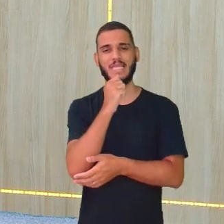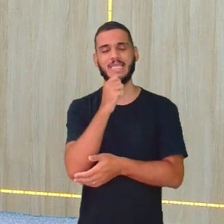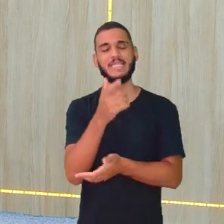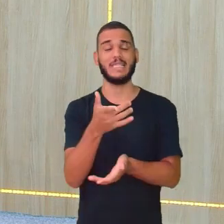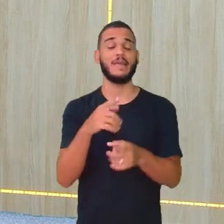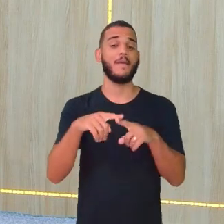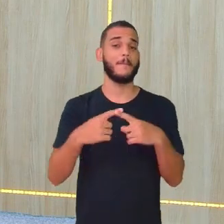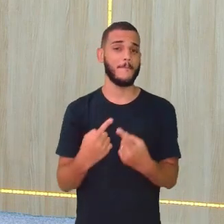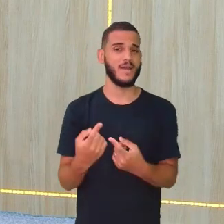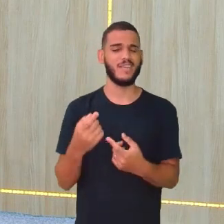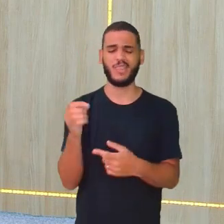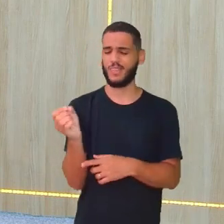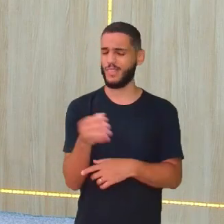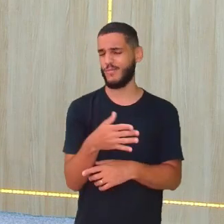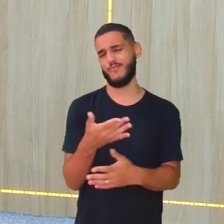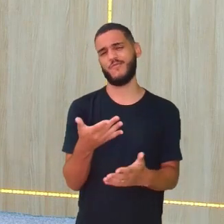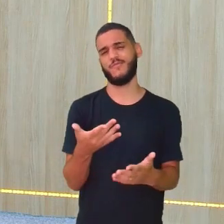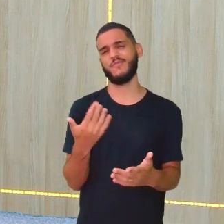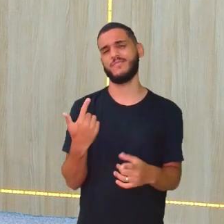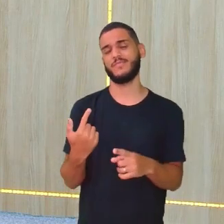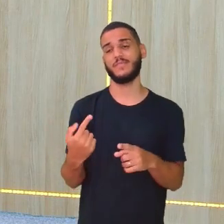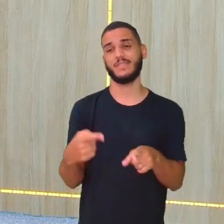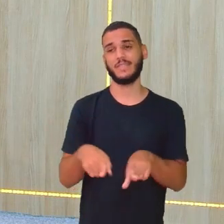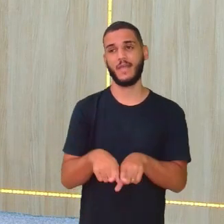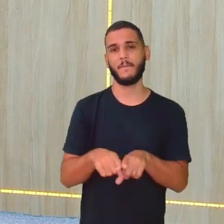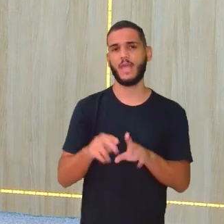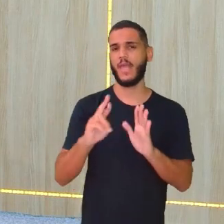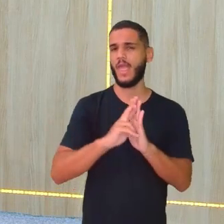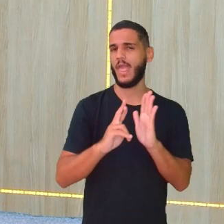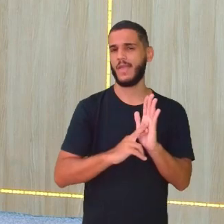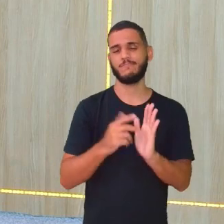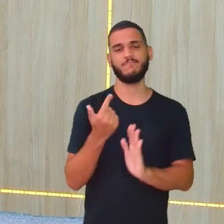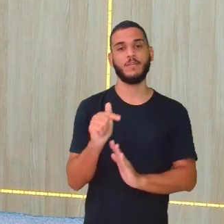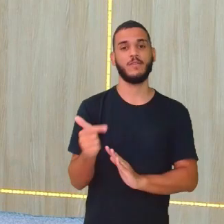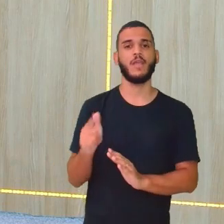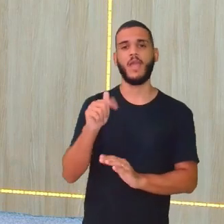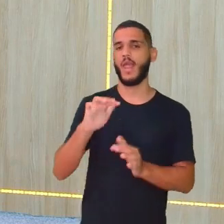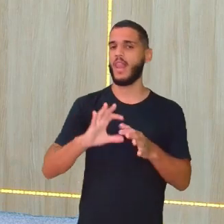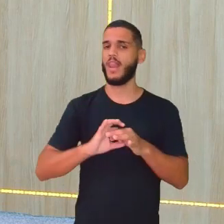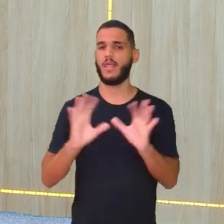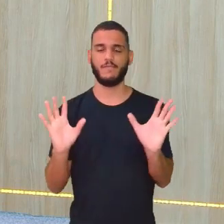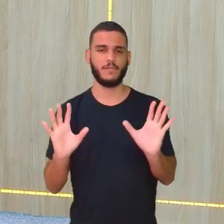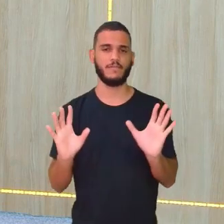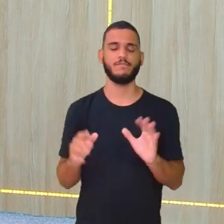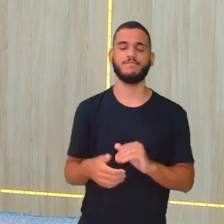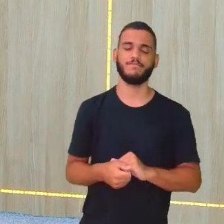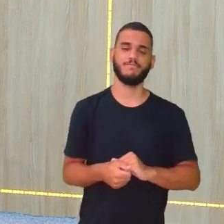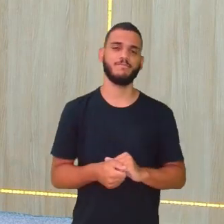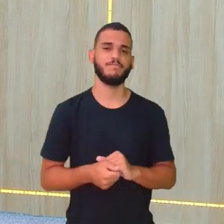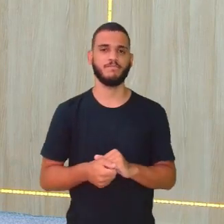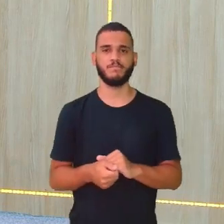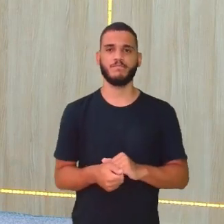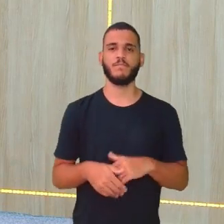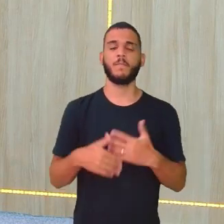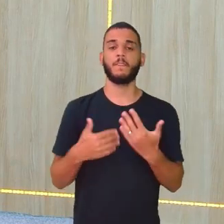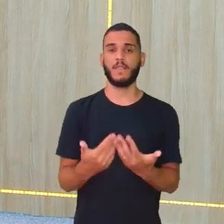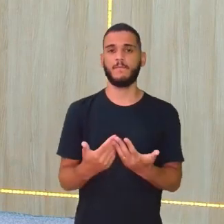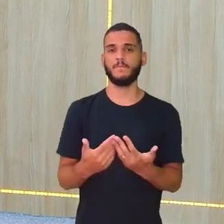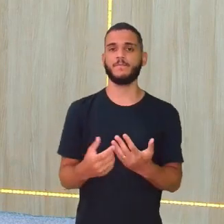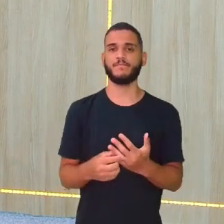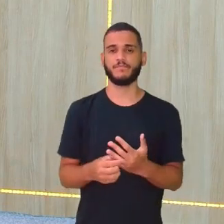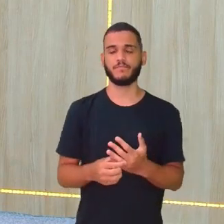estruturas, mas ele é muito novo e ele é muito sem regras, digamos assim, né? Ele é livre, digamos, acho que é um gênero livre. É, assim, as